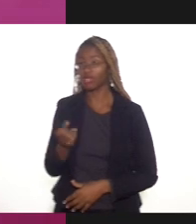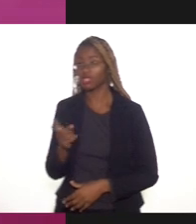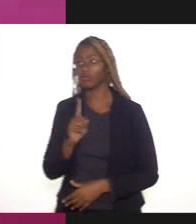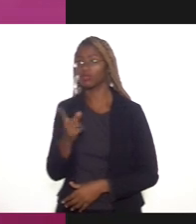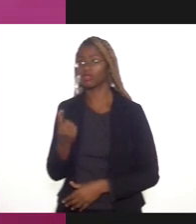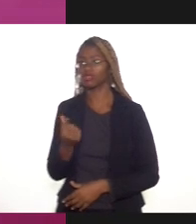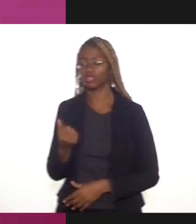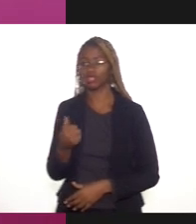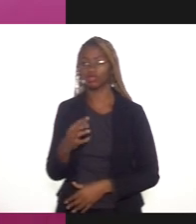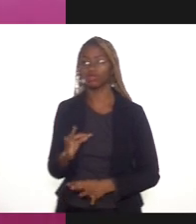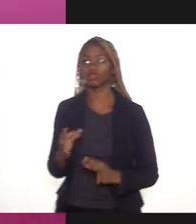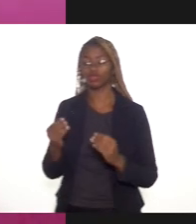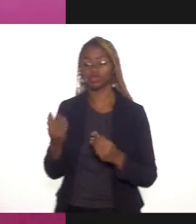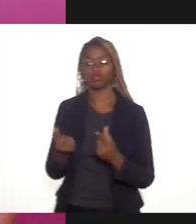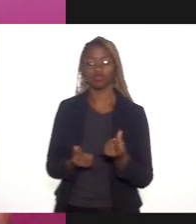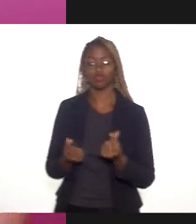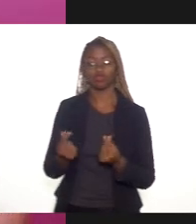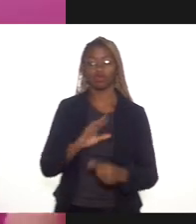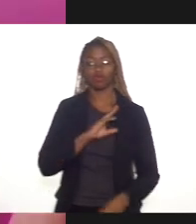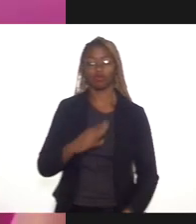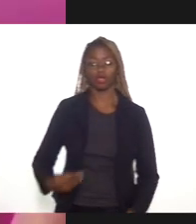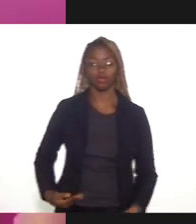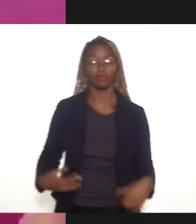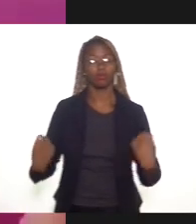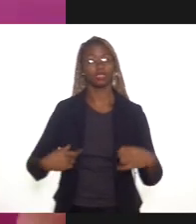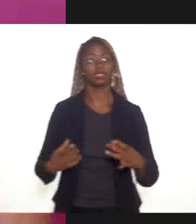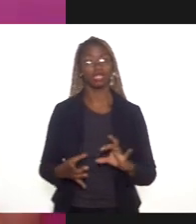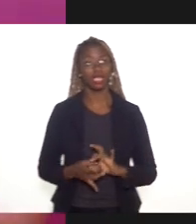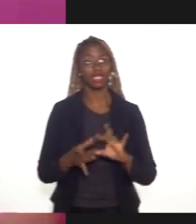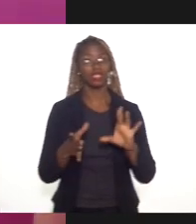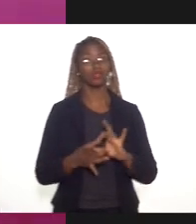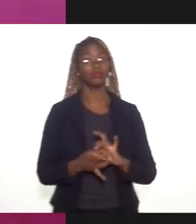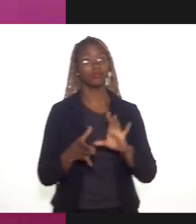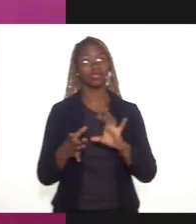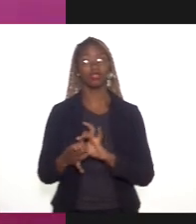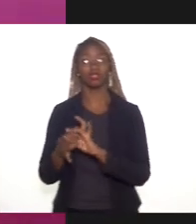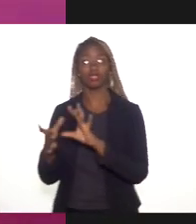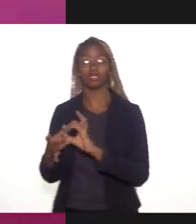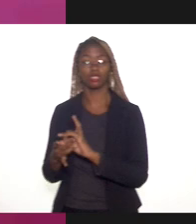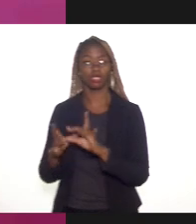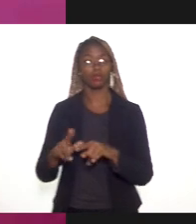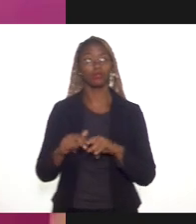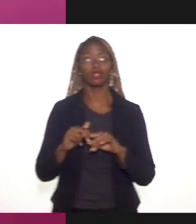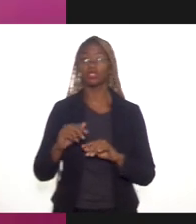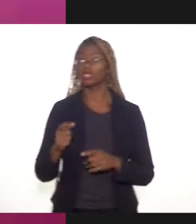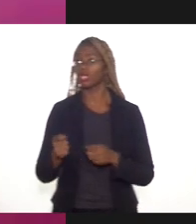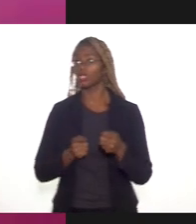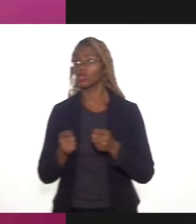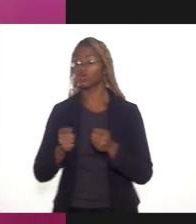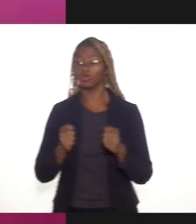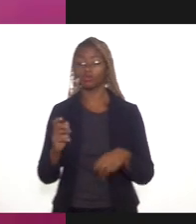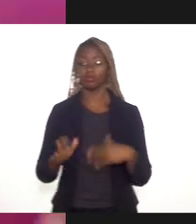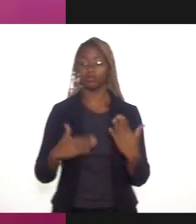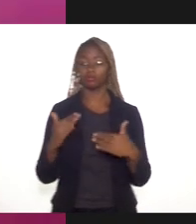verbas que o governador tem que disponibilizar. Para quê? Para que a economia possa girar.